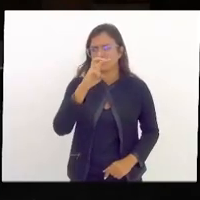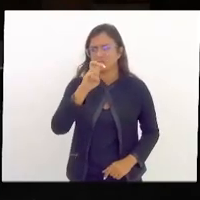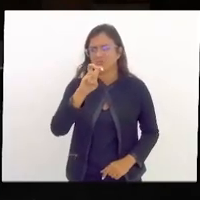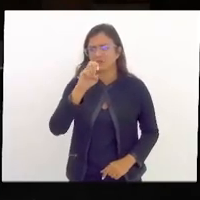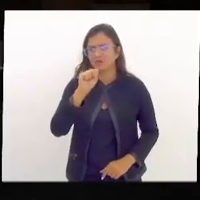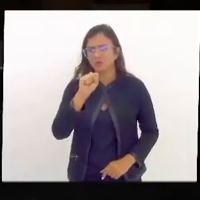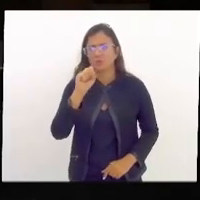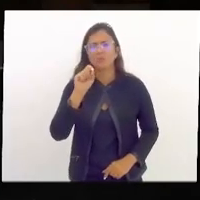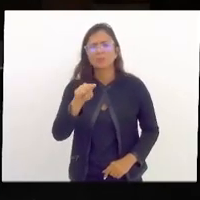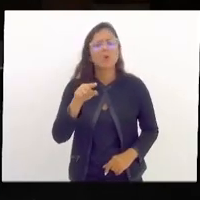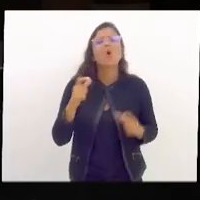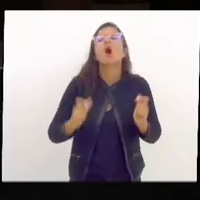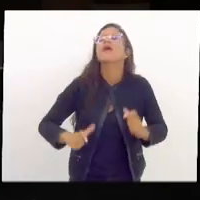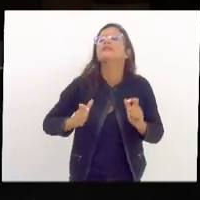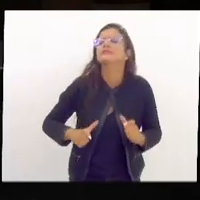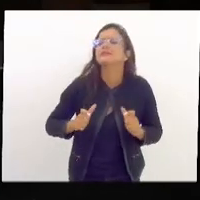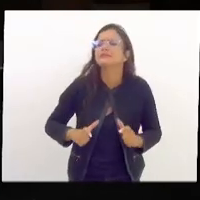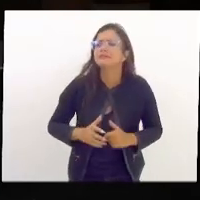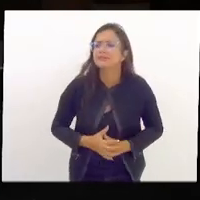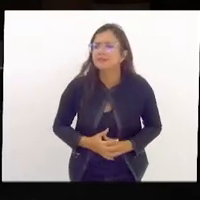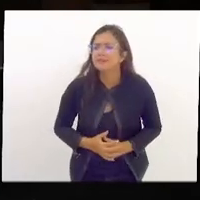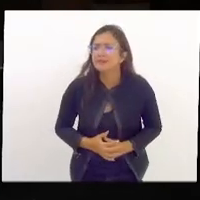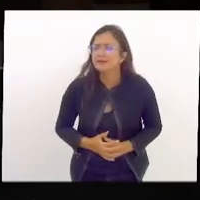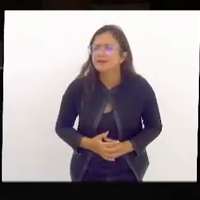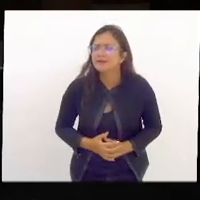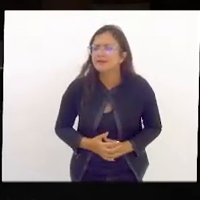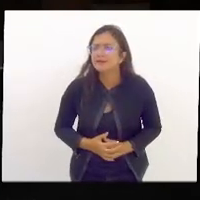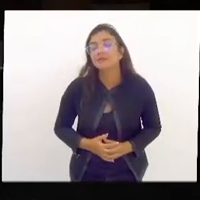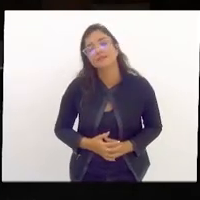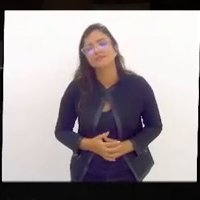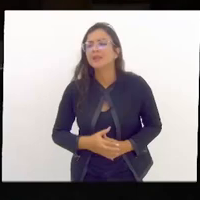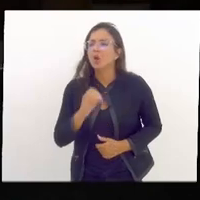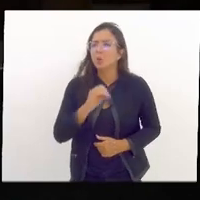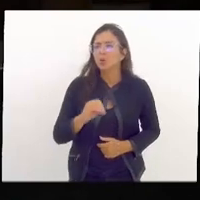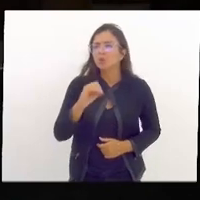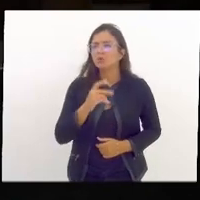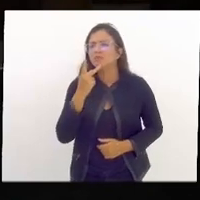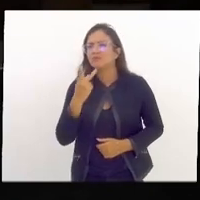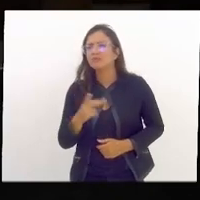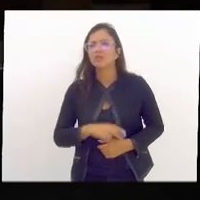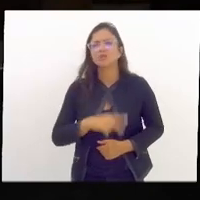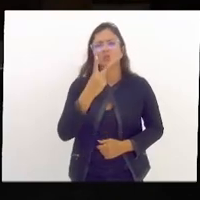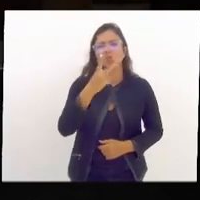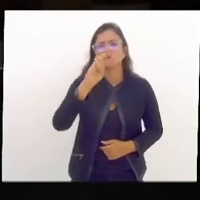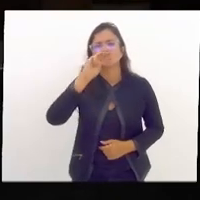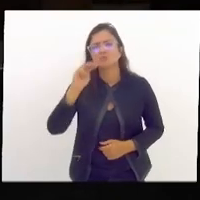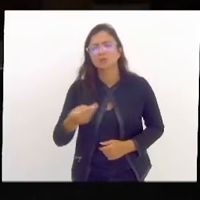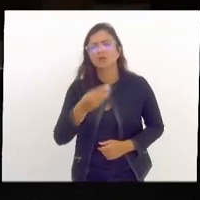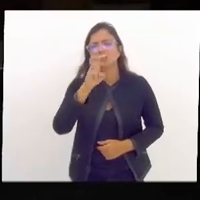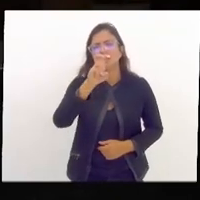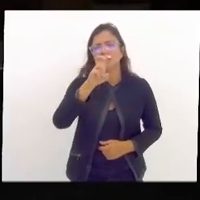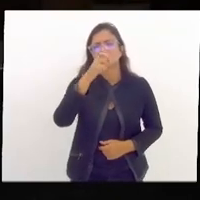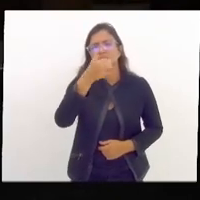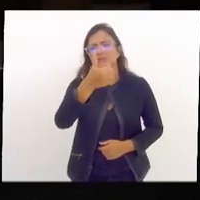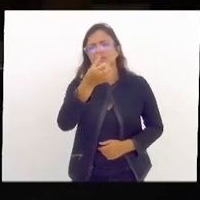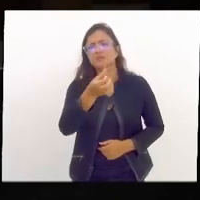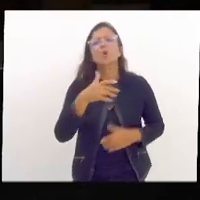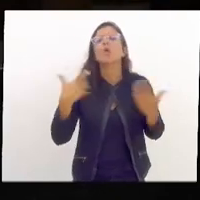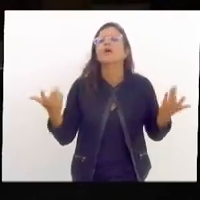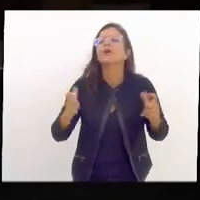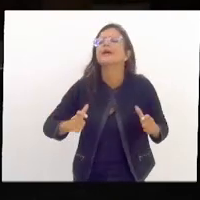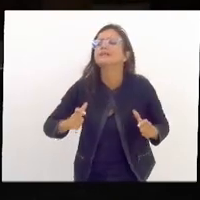pediu um cronograma físico e financeiro. Qual o trecho? Em outubro, R$ 2.516.000. Qual o